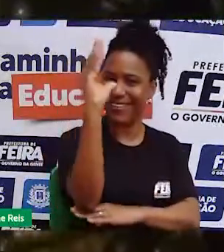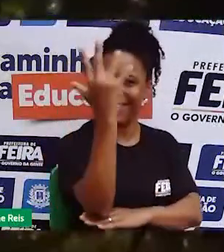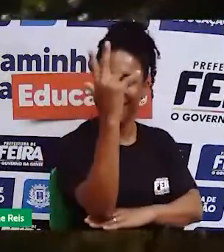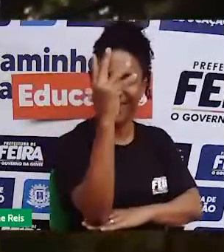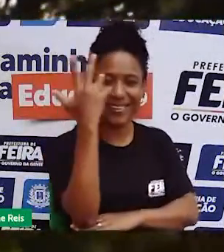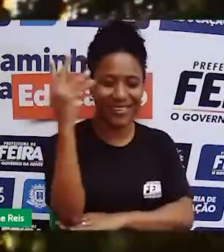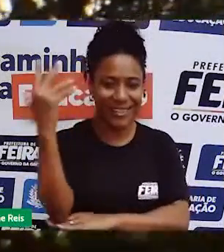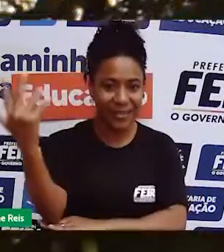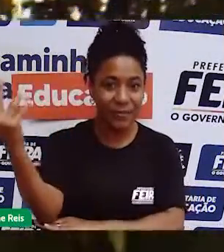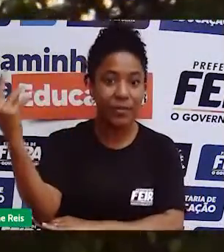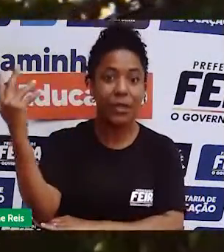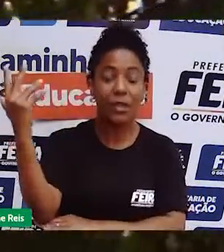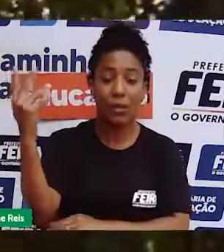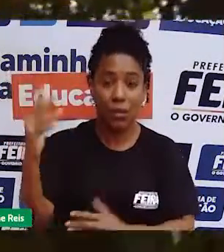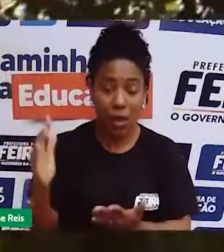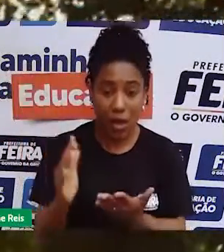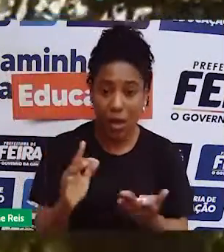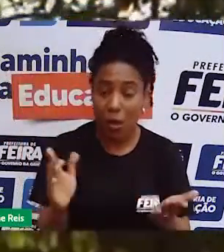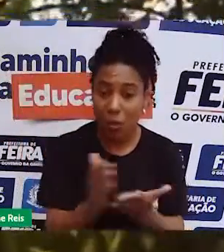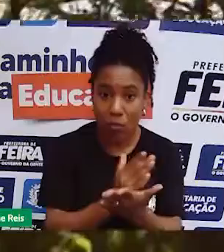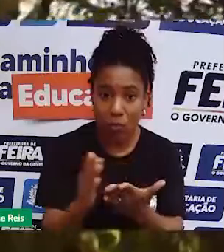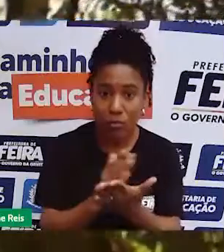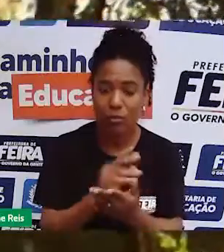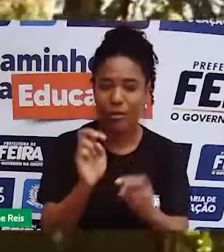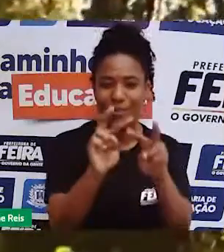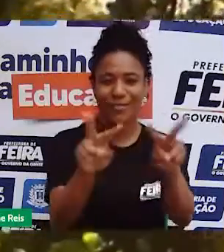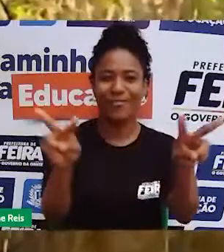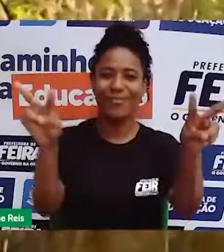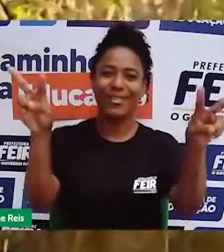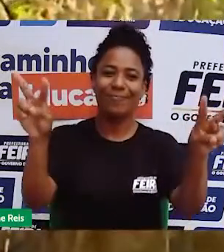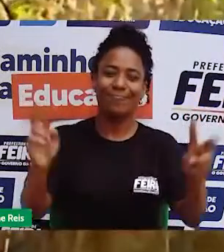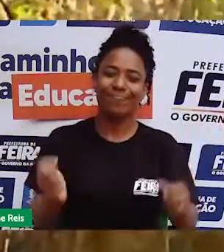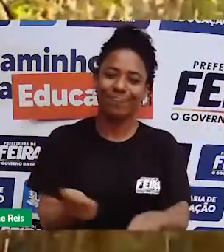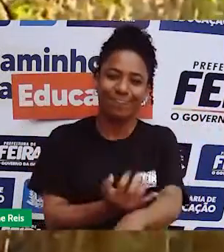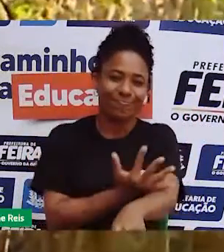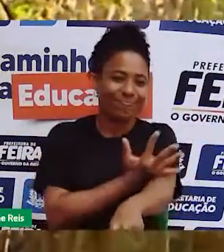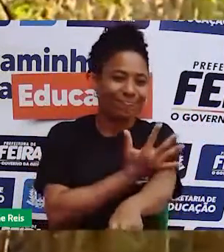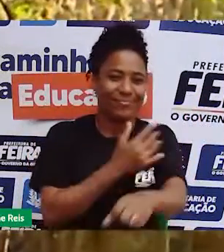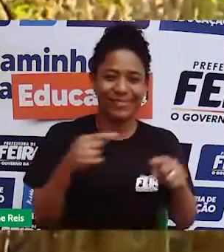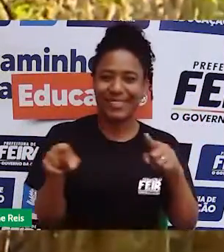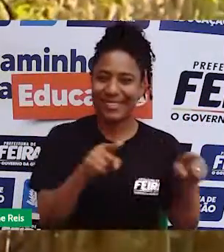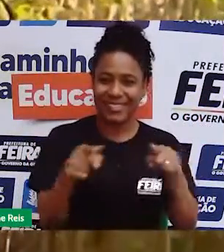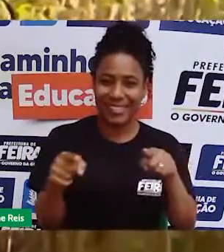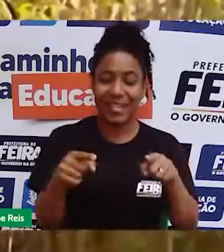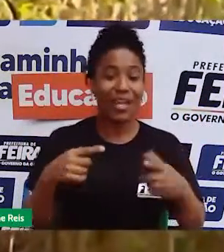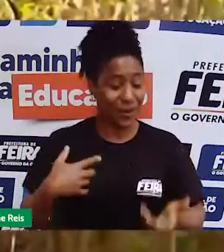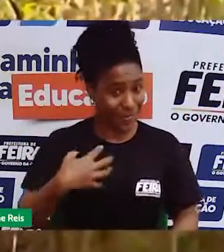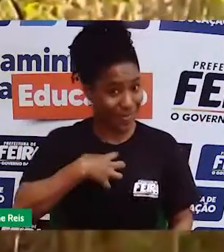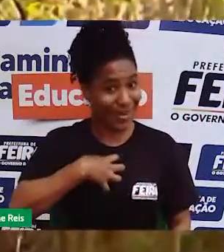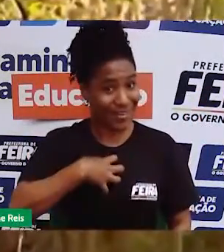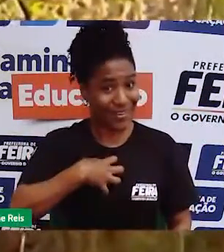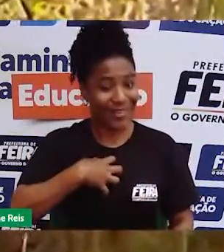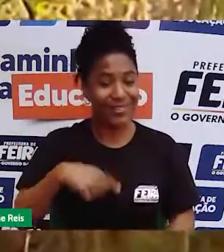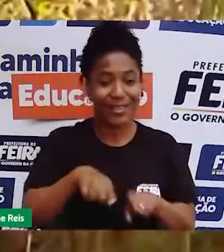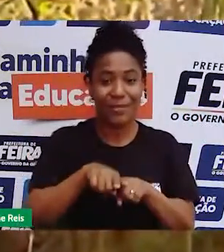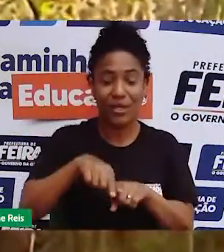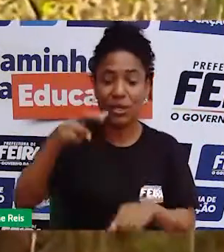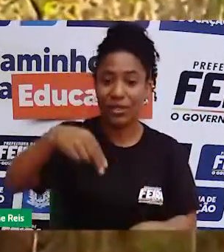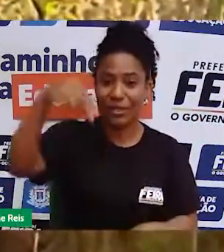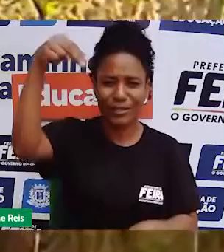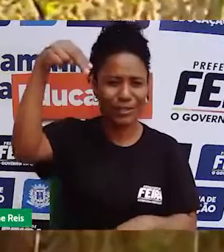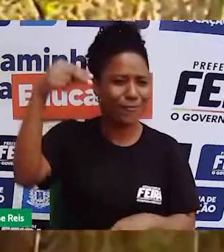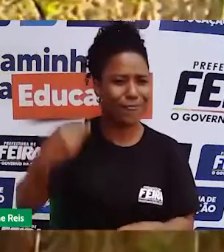Uma inspiração para a música e também para quem vive na região. Eu orgulho de ser baiano, de ser nordestino e conviver aqui nesse